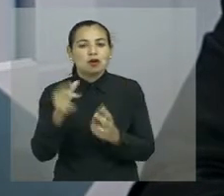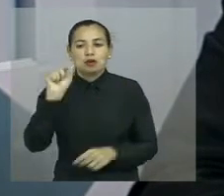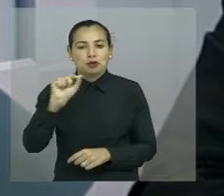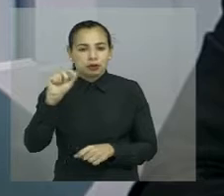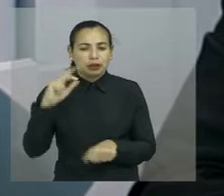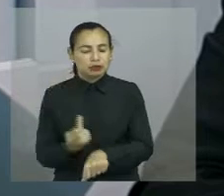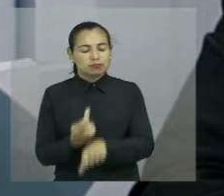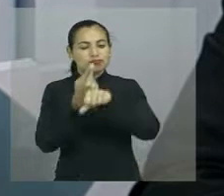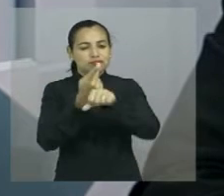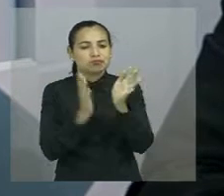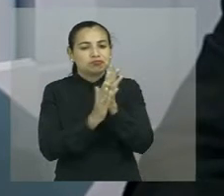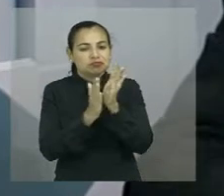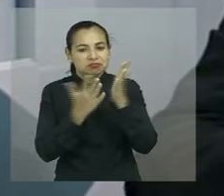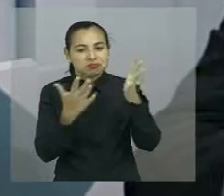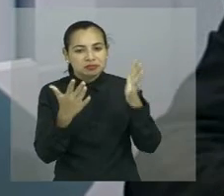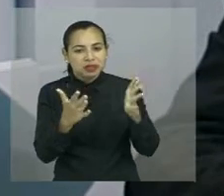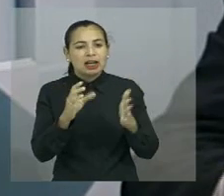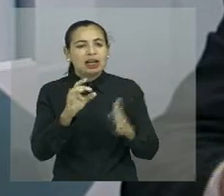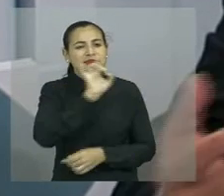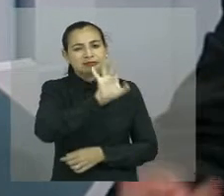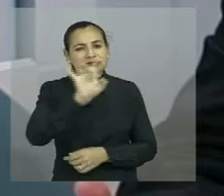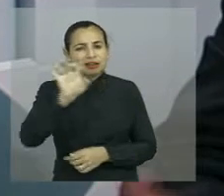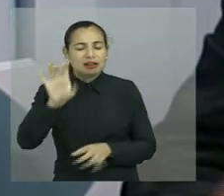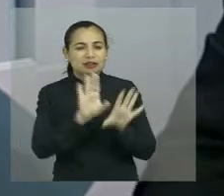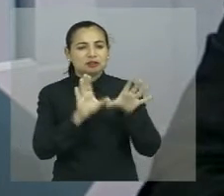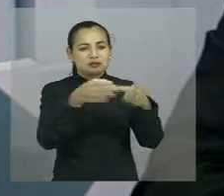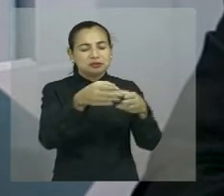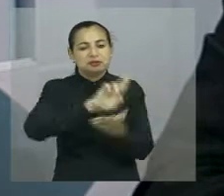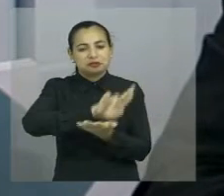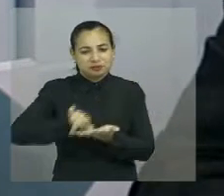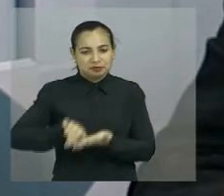homenagear diversas comunidades